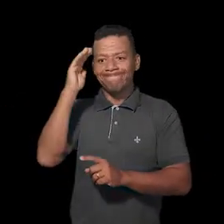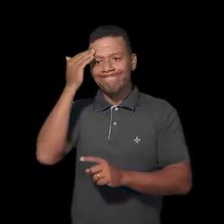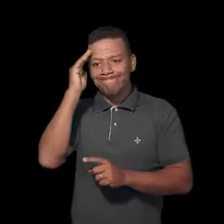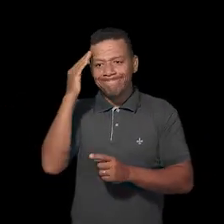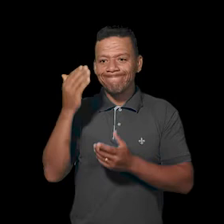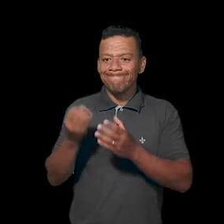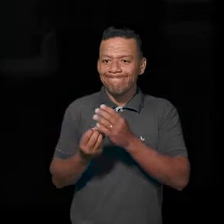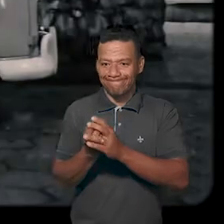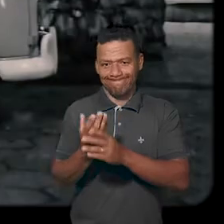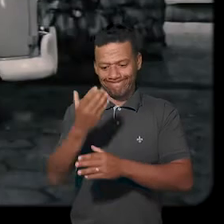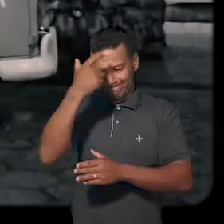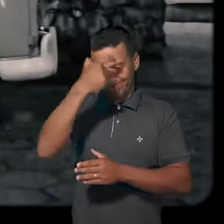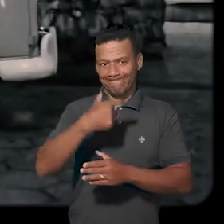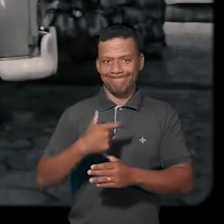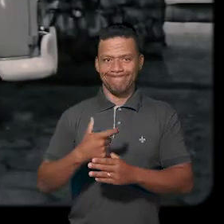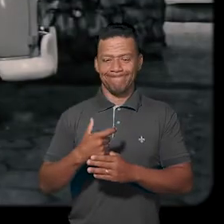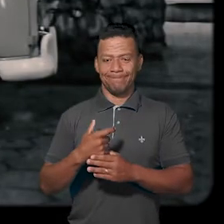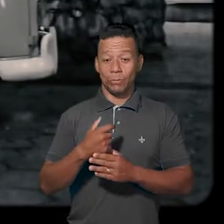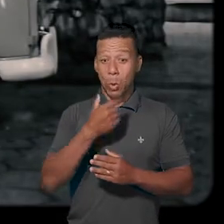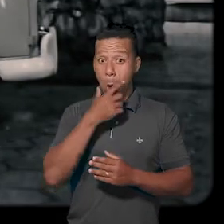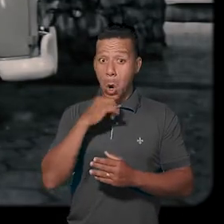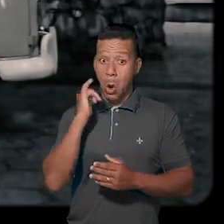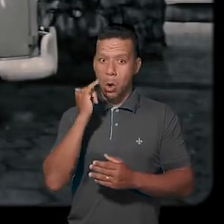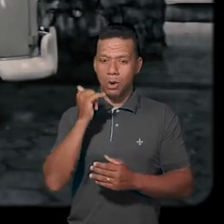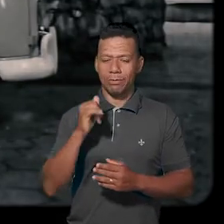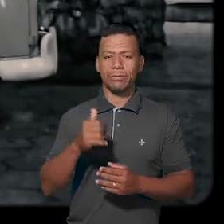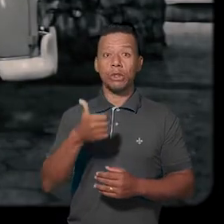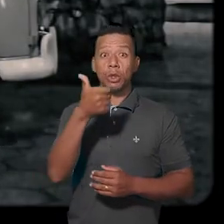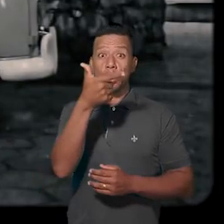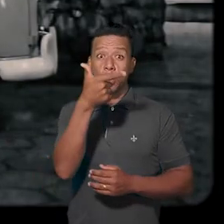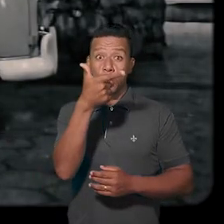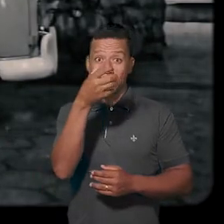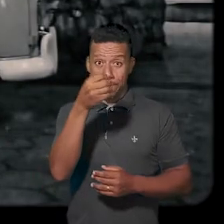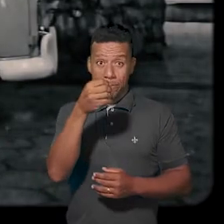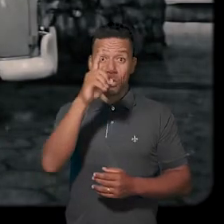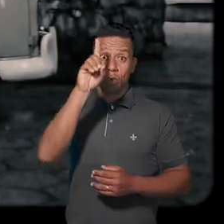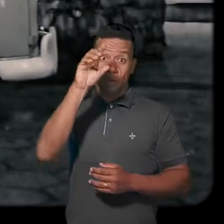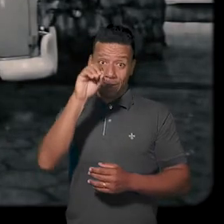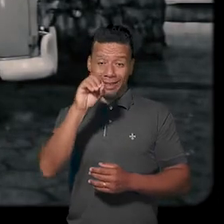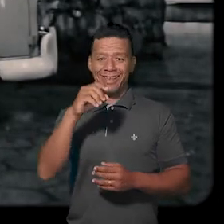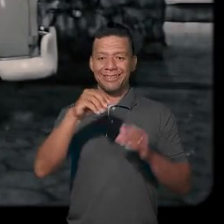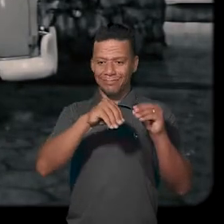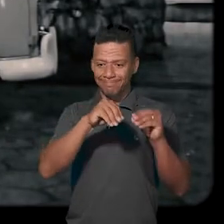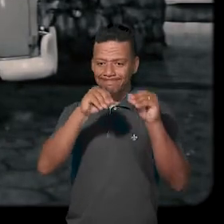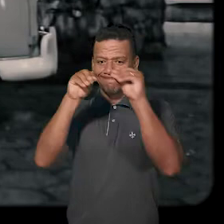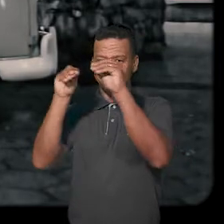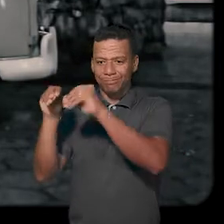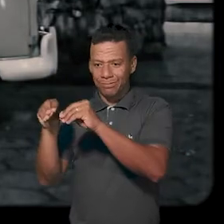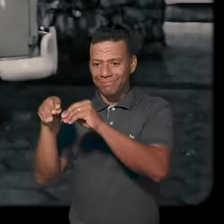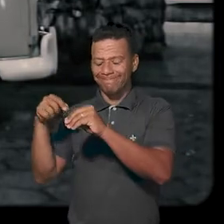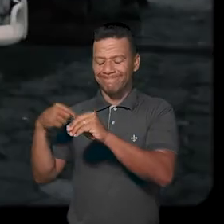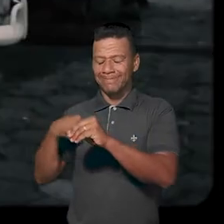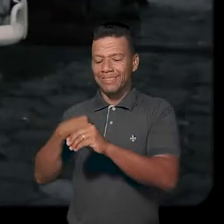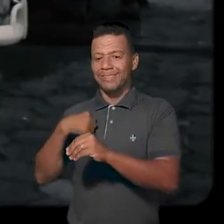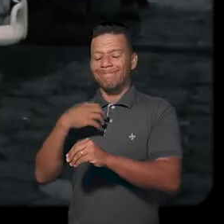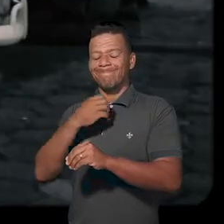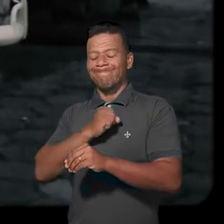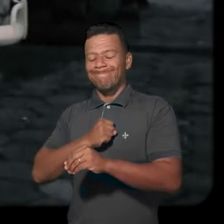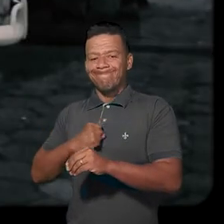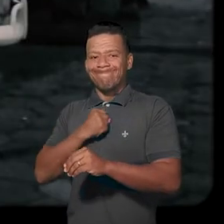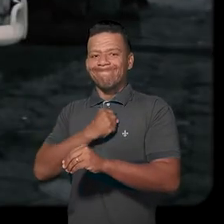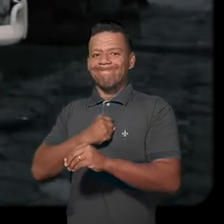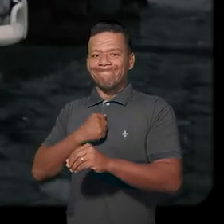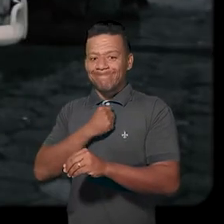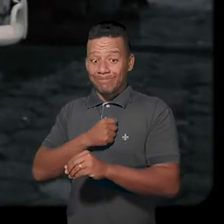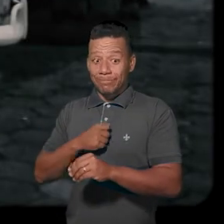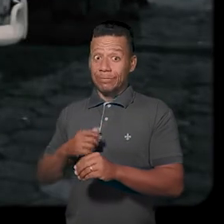meu. Em 2010 eu precisei me mudar da cidade. E o que mais me fez falta foi o encontro. Mais ou menos nessa época